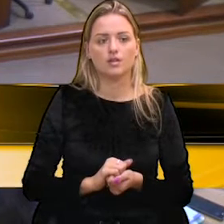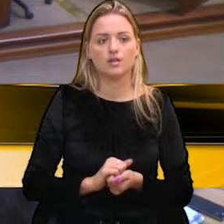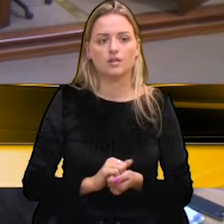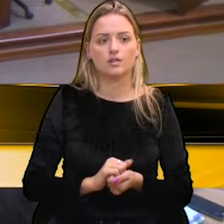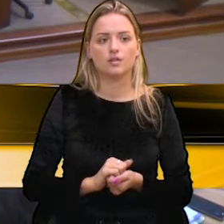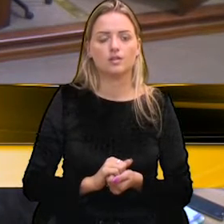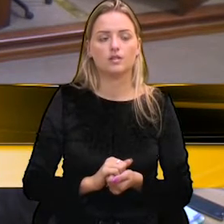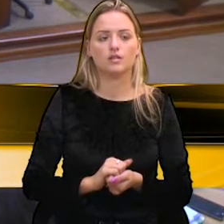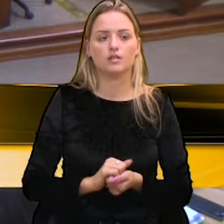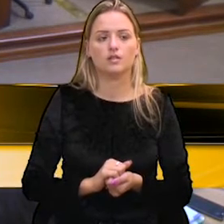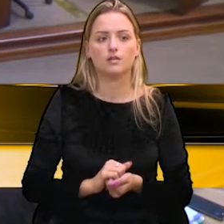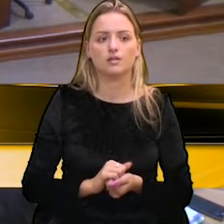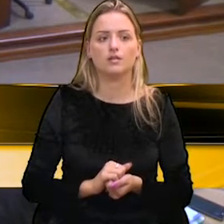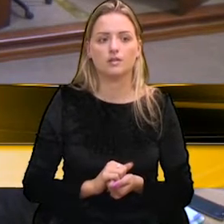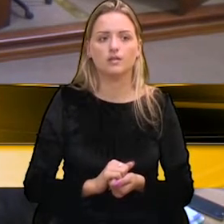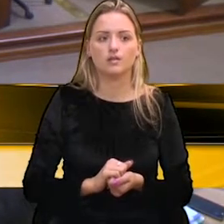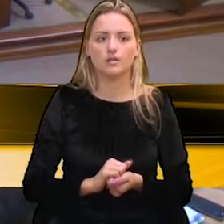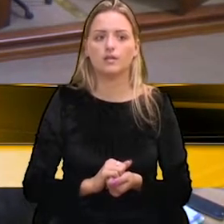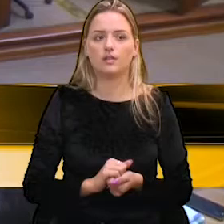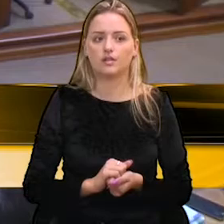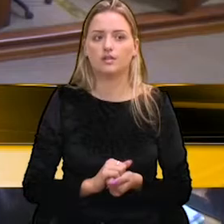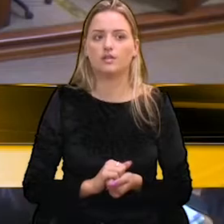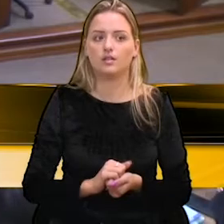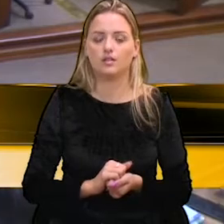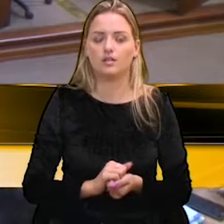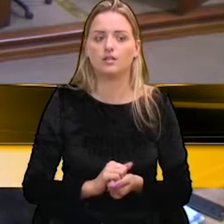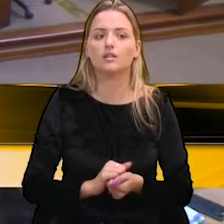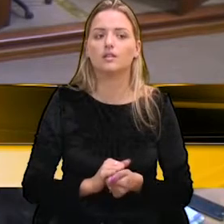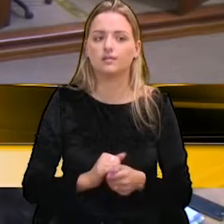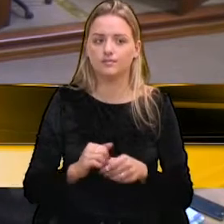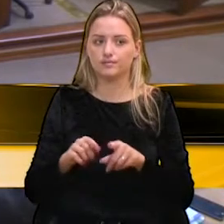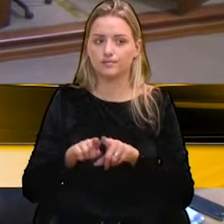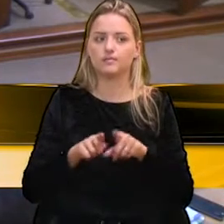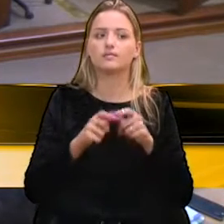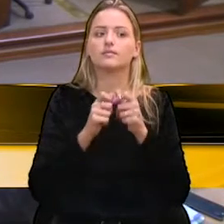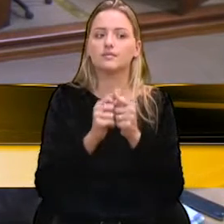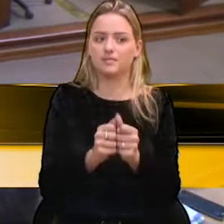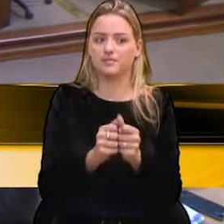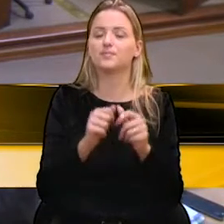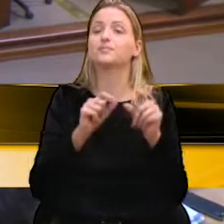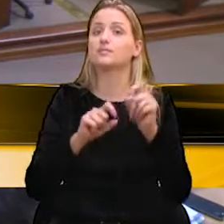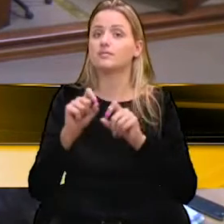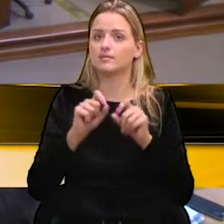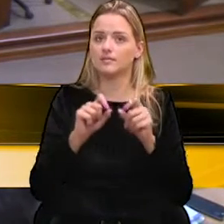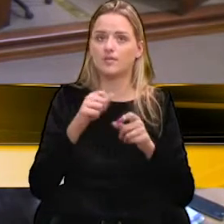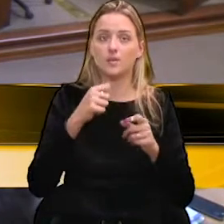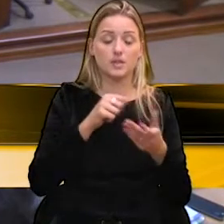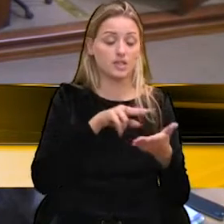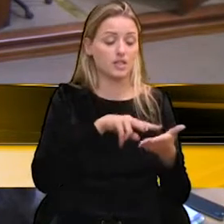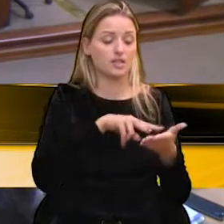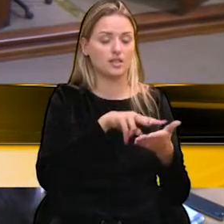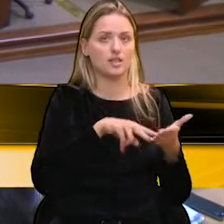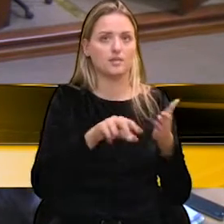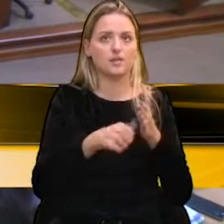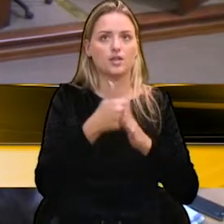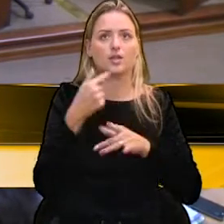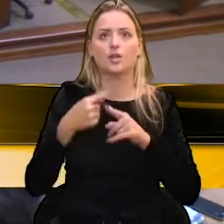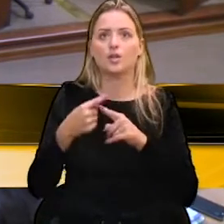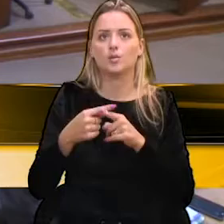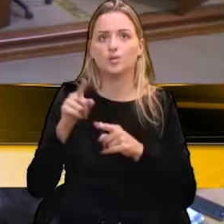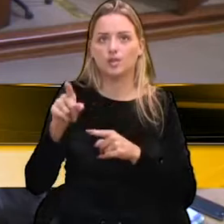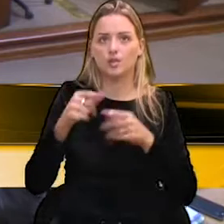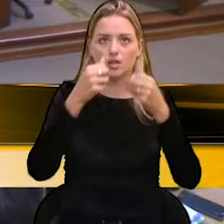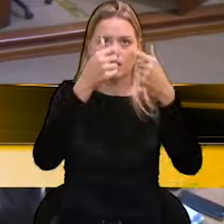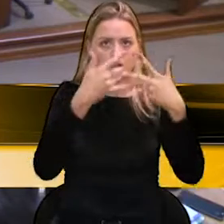Senhor presidente, vou votar contrário ao parecer, mas antes, depois do projeto vir, vamos ter que analisar melhor, porque está muito, vereador,